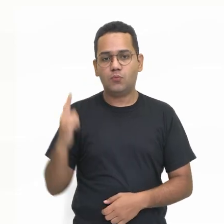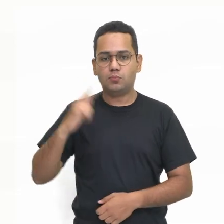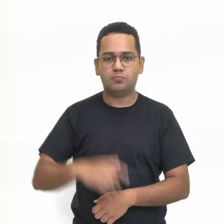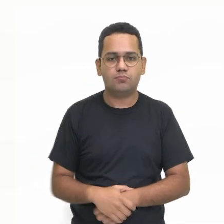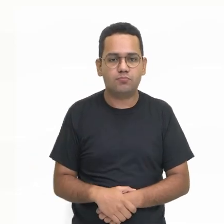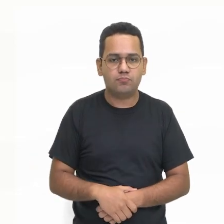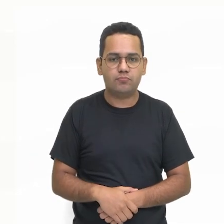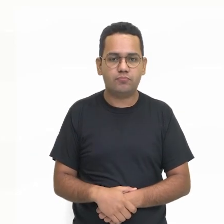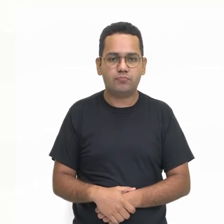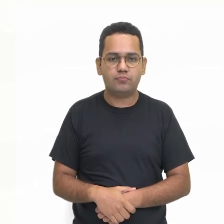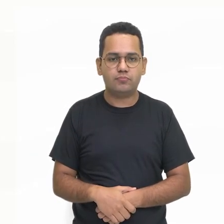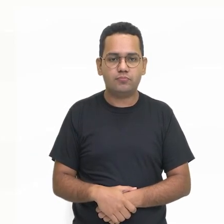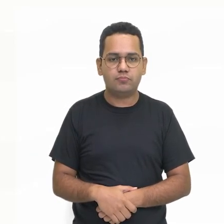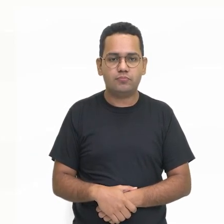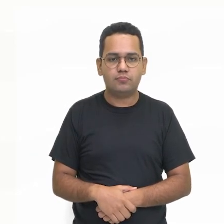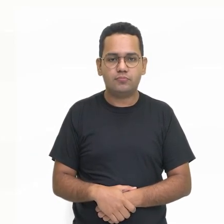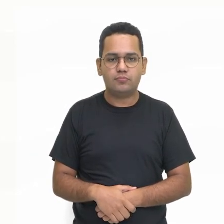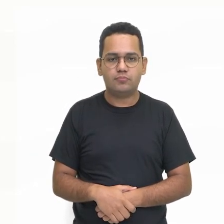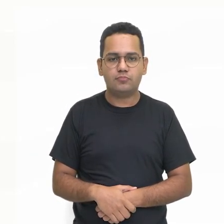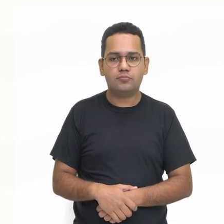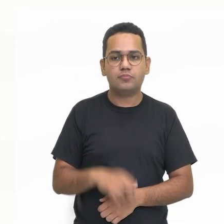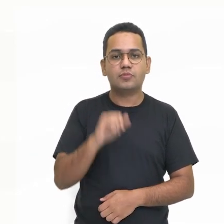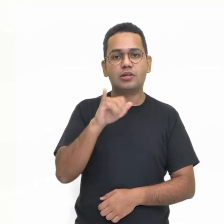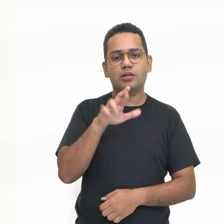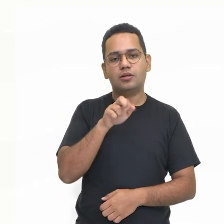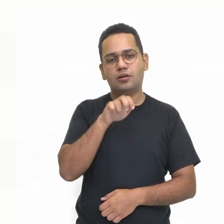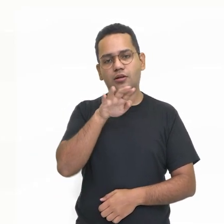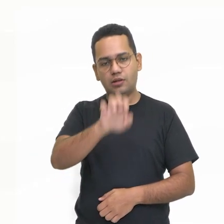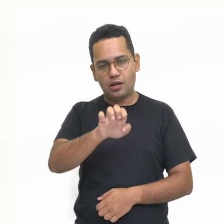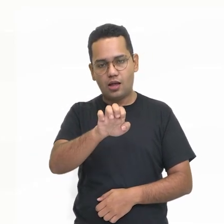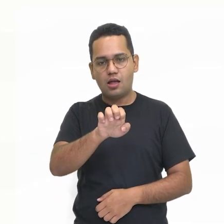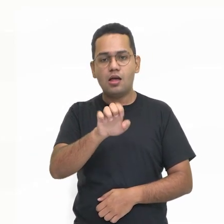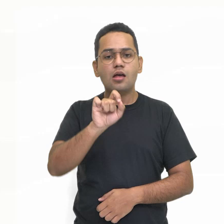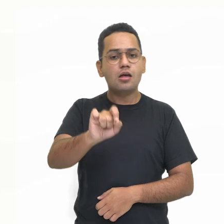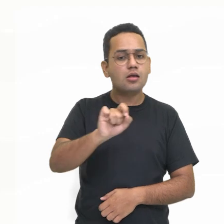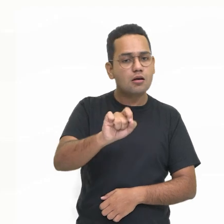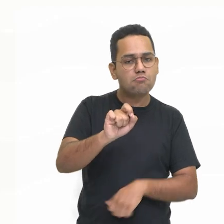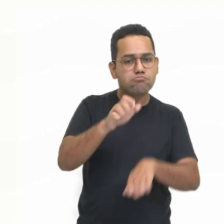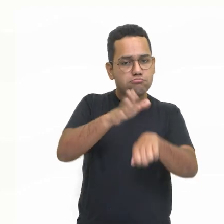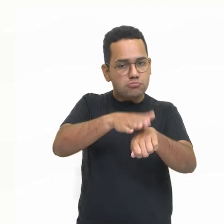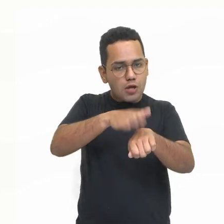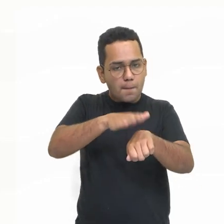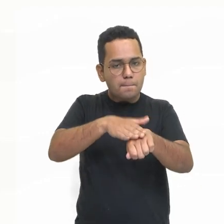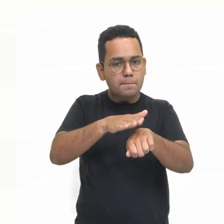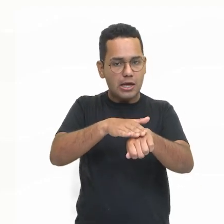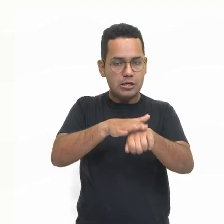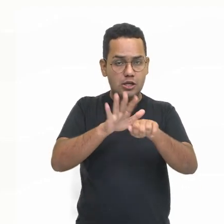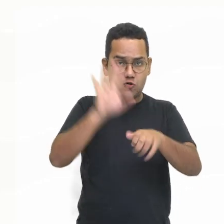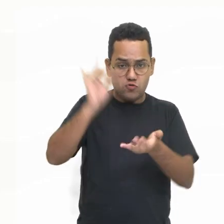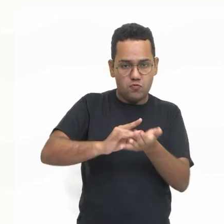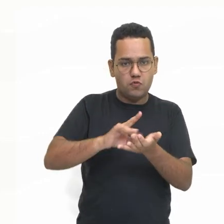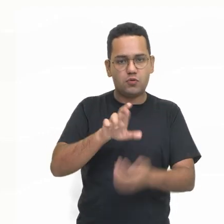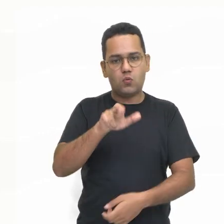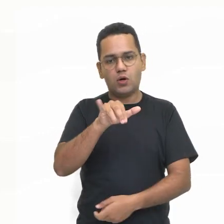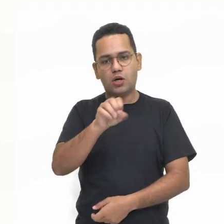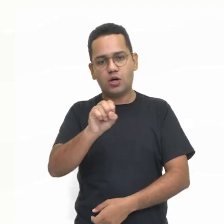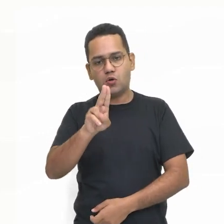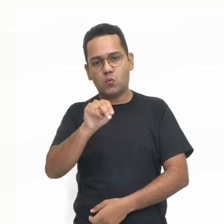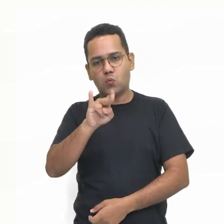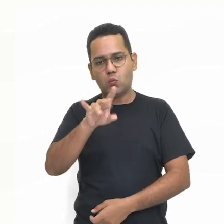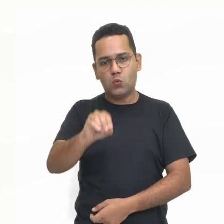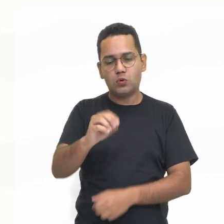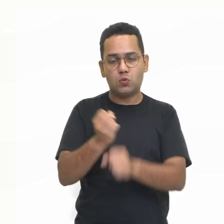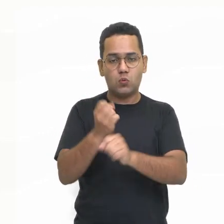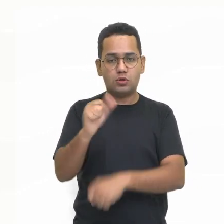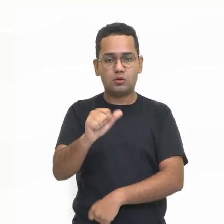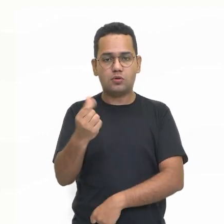próximo, vou colocar aqui o Iraque. O Iraque tem a sua independência formal do Reino Unido em 1932, mas